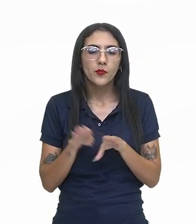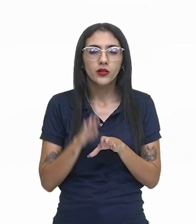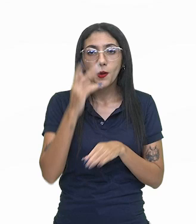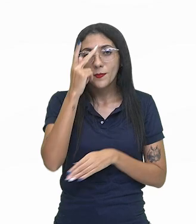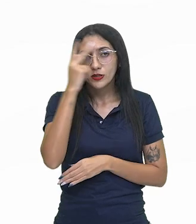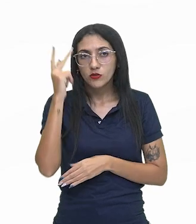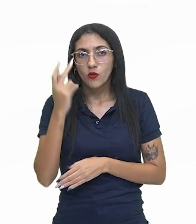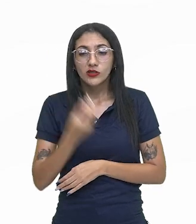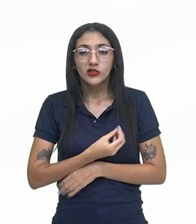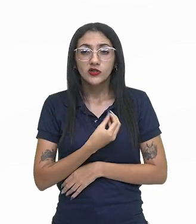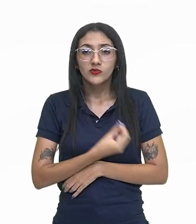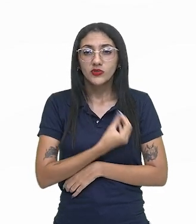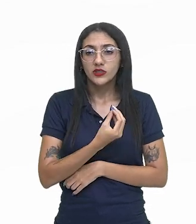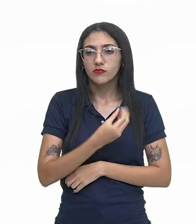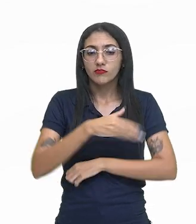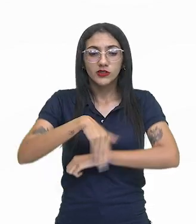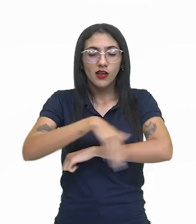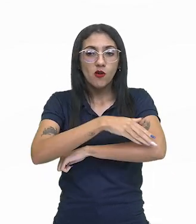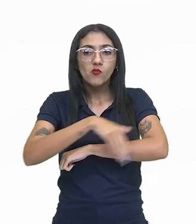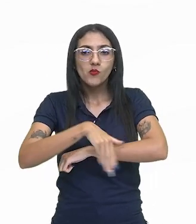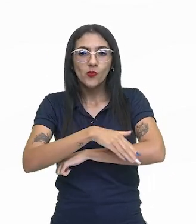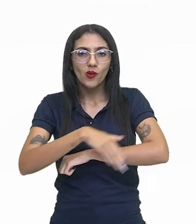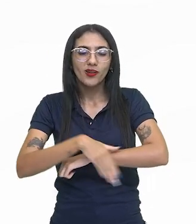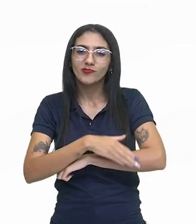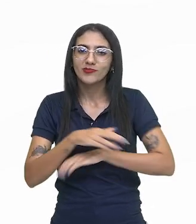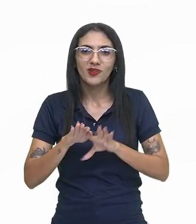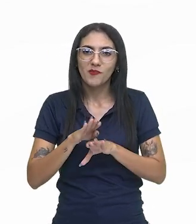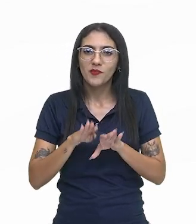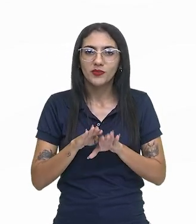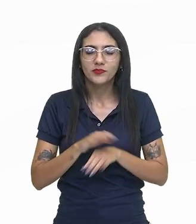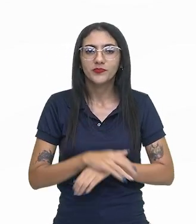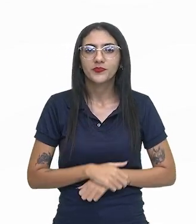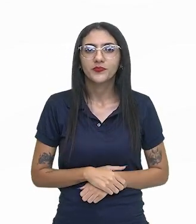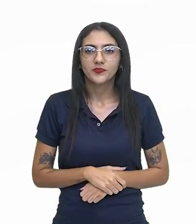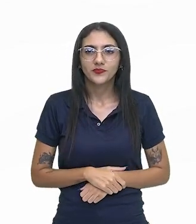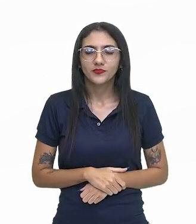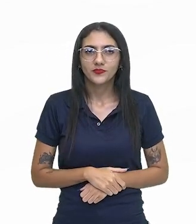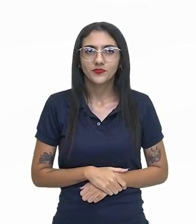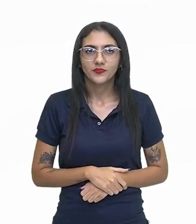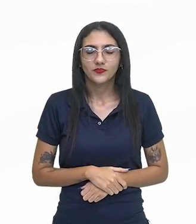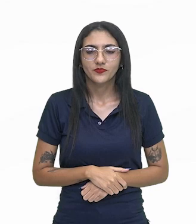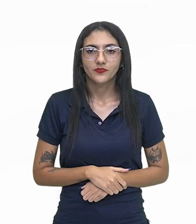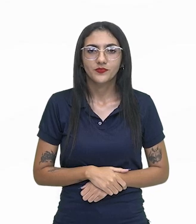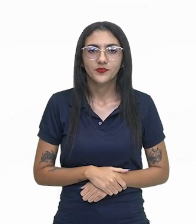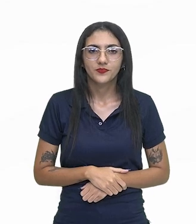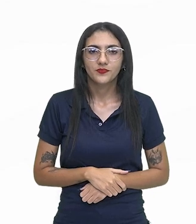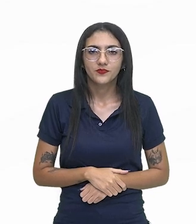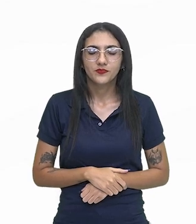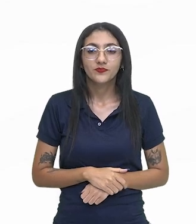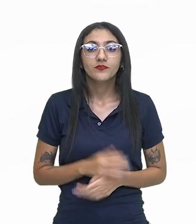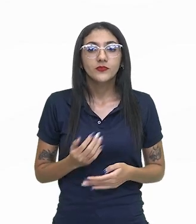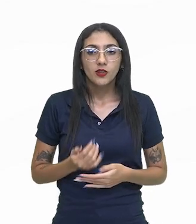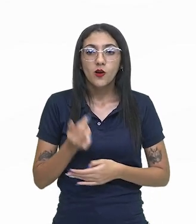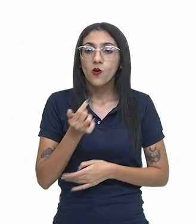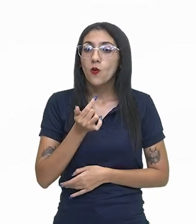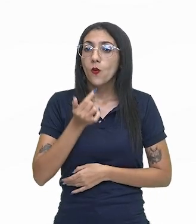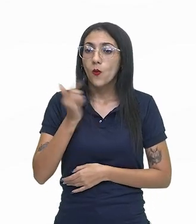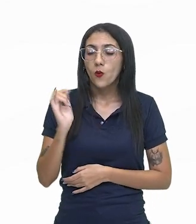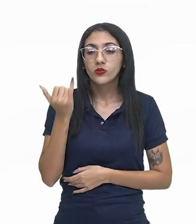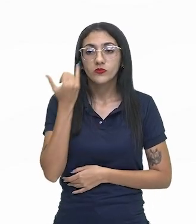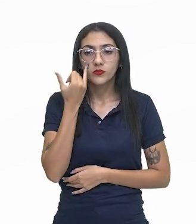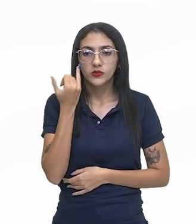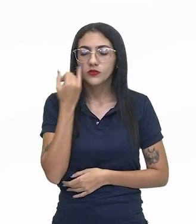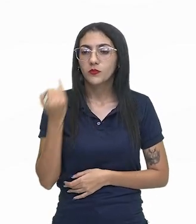mendigos, né? Pessoas que vivem em situação de rua, né? Pessoal, outra informação muito importante, ainda falando sobre a questão